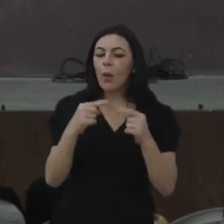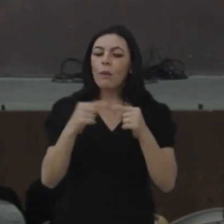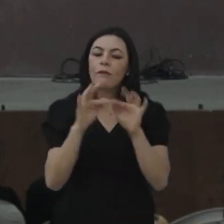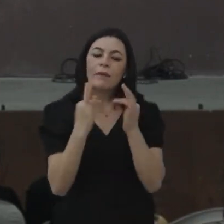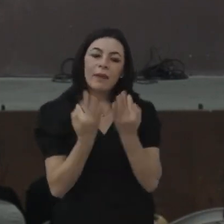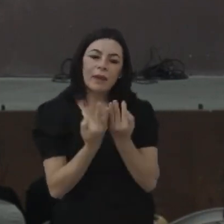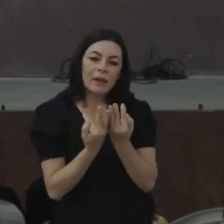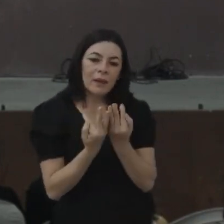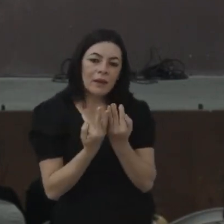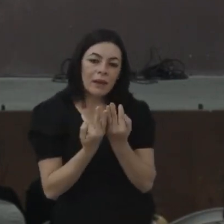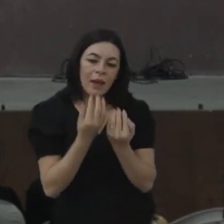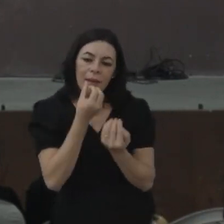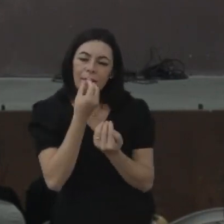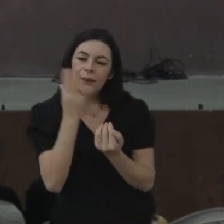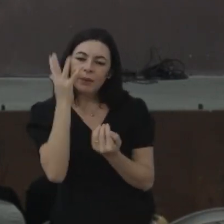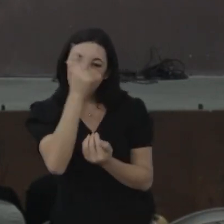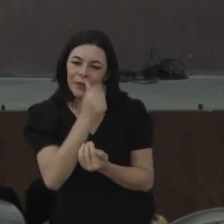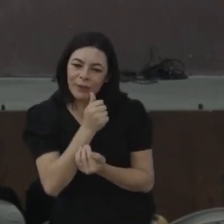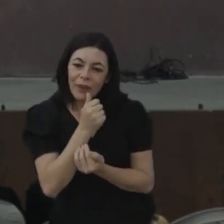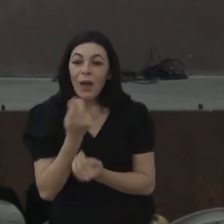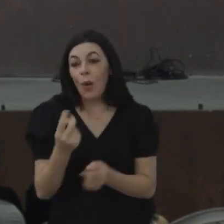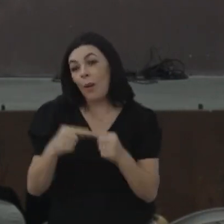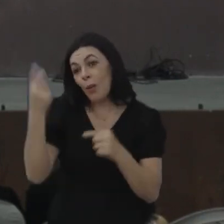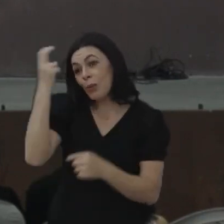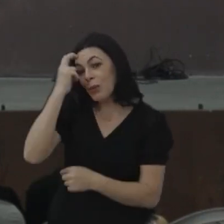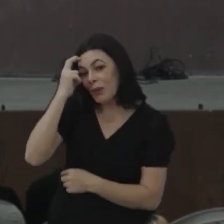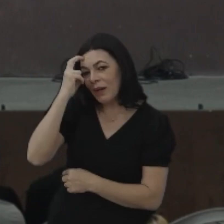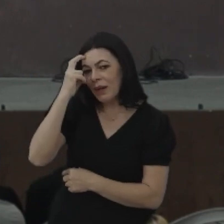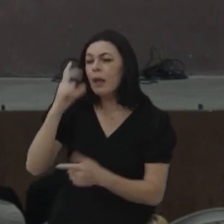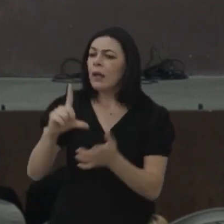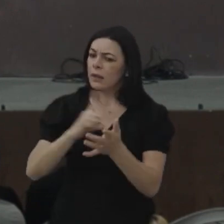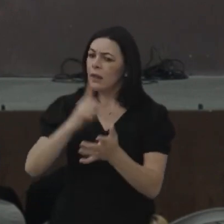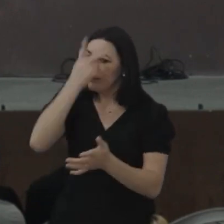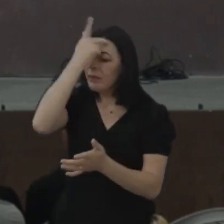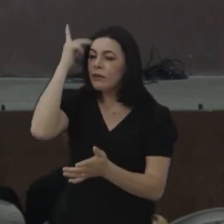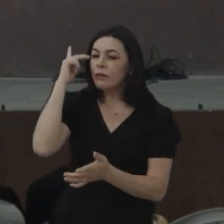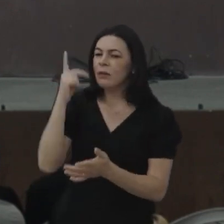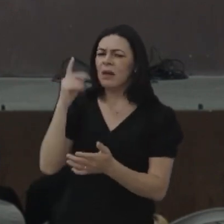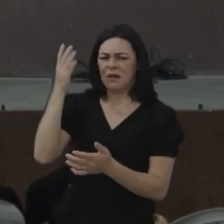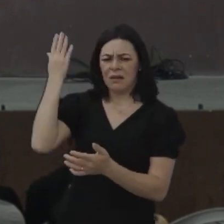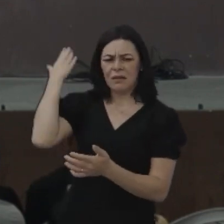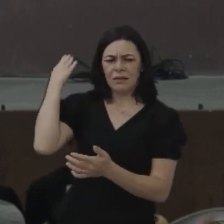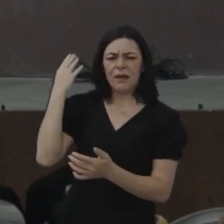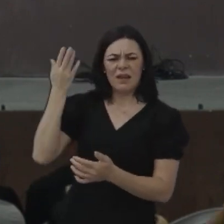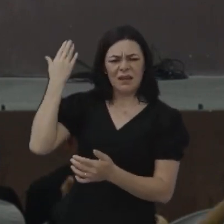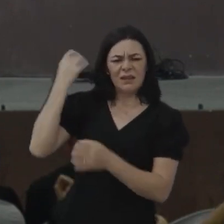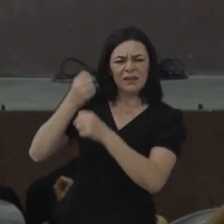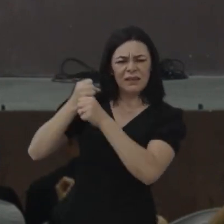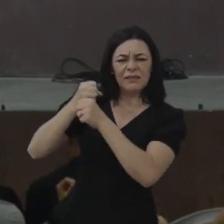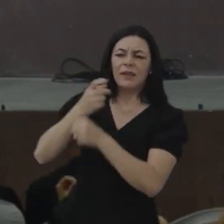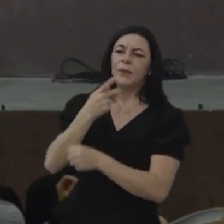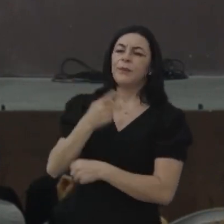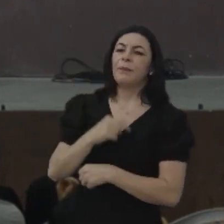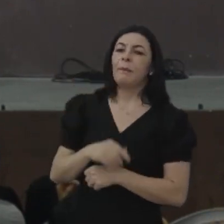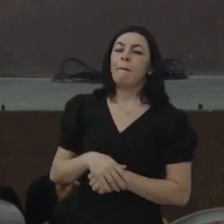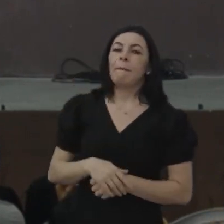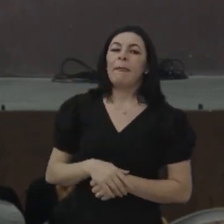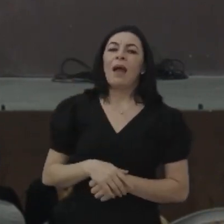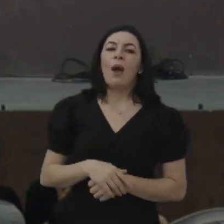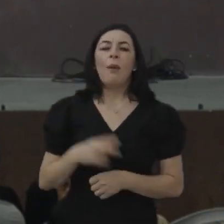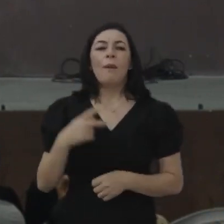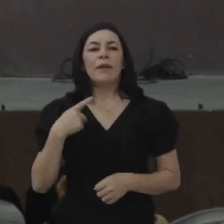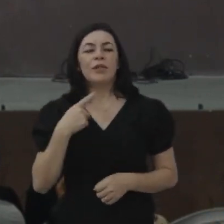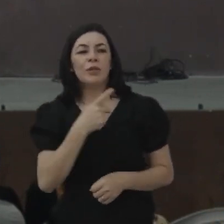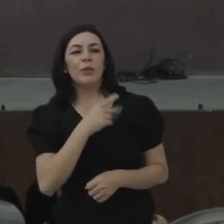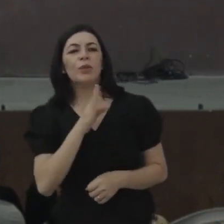não é tão bom, não é lindo, não é cultura. Teve uma pessoa que chegou aqui na igreja, um casal, muitos anos atrás, chegaram na igreja, aí, pastor, a gente